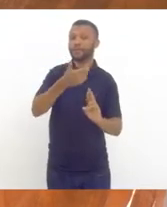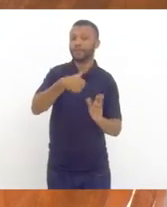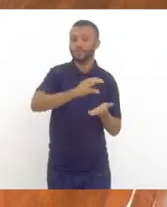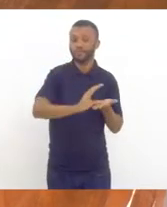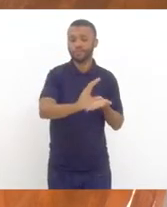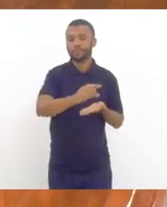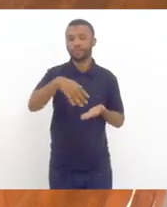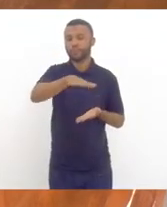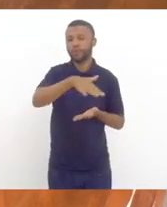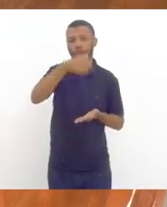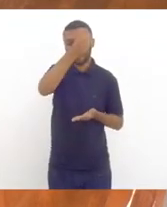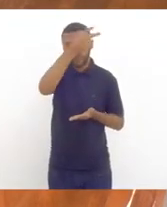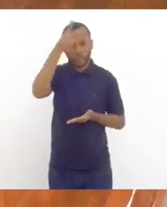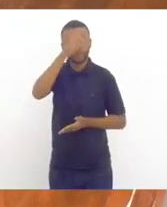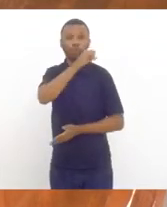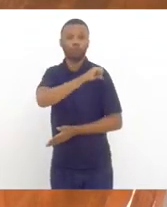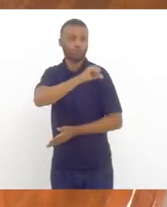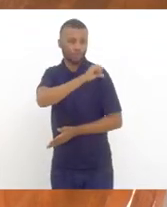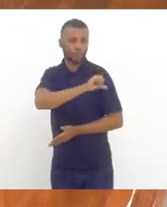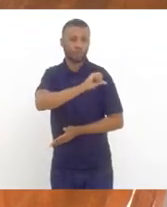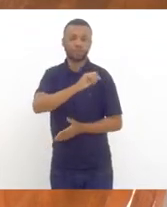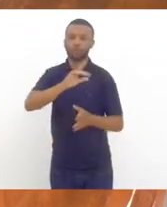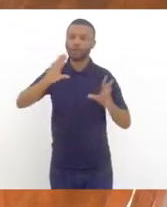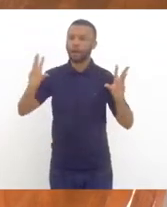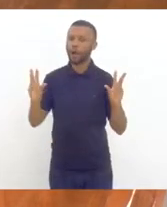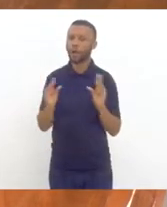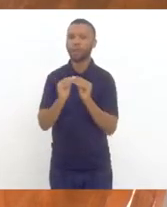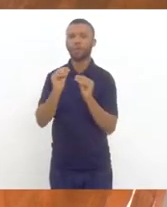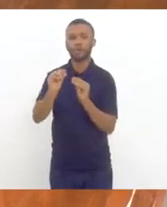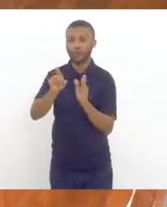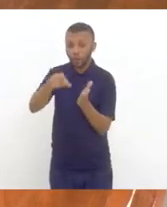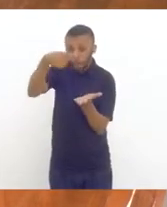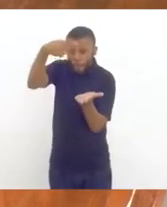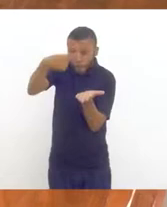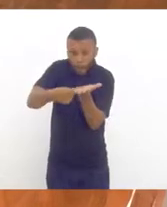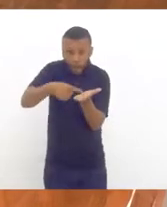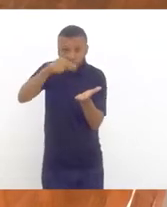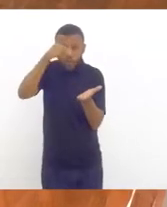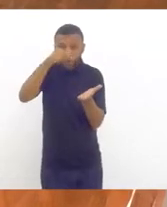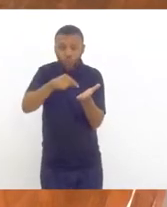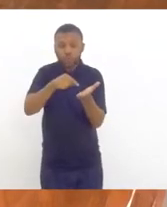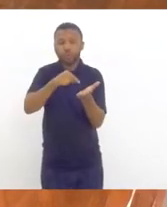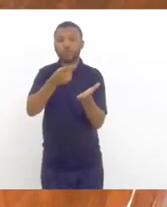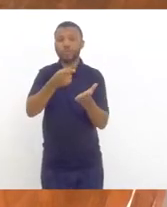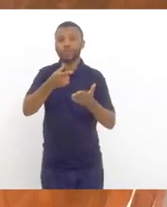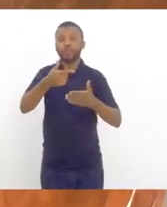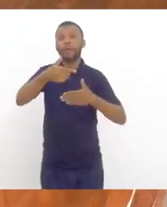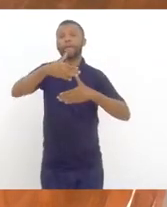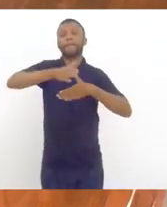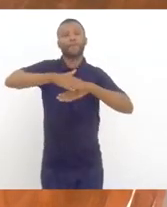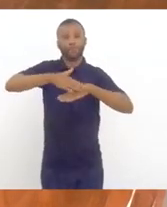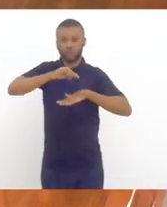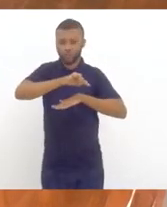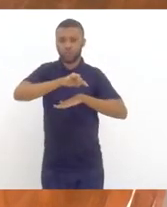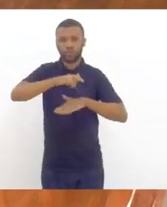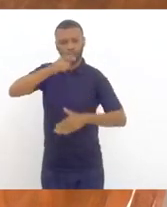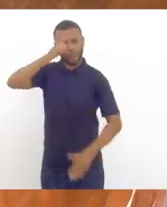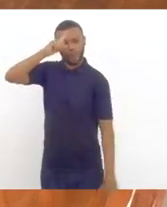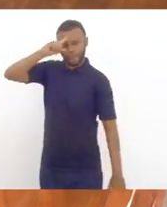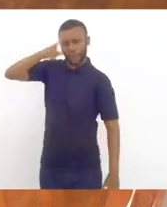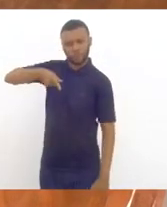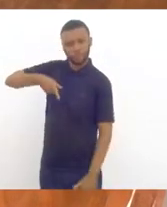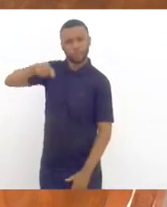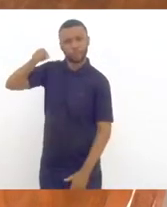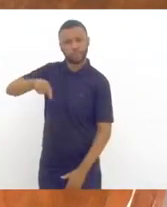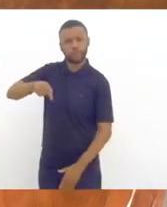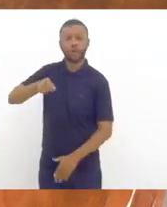Chega-se à conclusão de que o cumprimento do acórdão só poderá ser levado adiante por